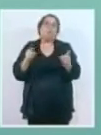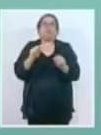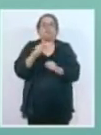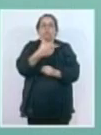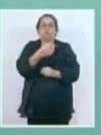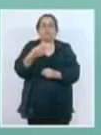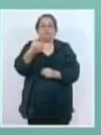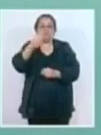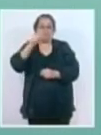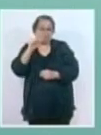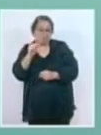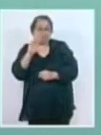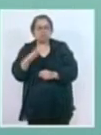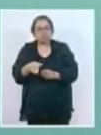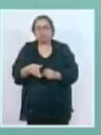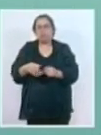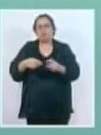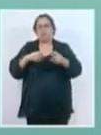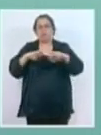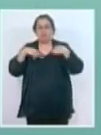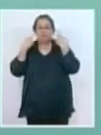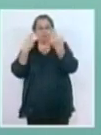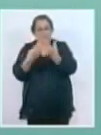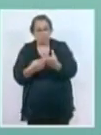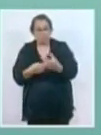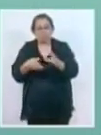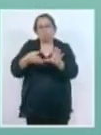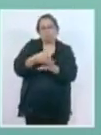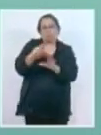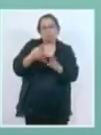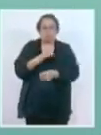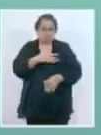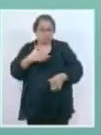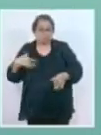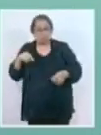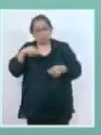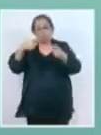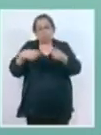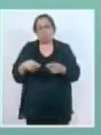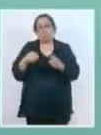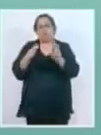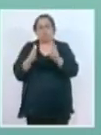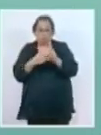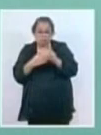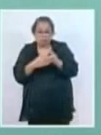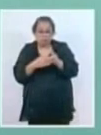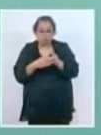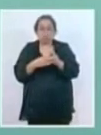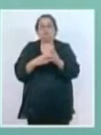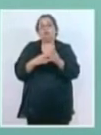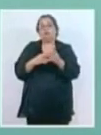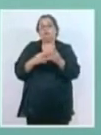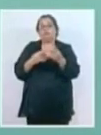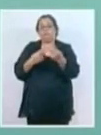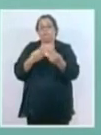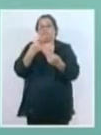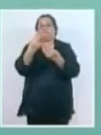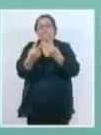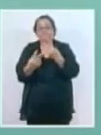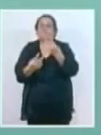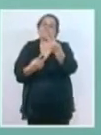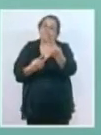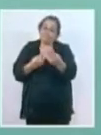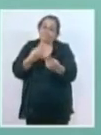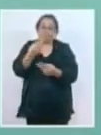fazíamos muitas reuniões, né, lá no Conselho de Saúde, no posto de saúde do Guarani, e eram bimestrais. Nessas reuniões, inclusive, eu convidei